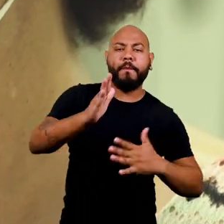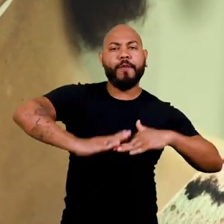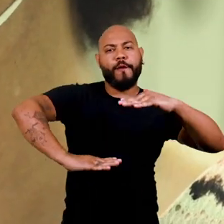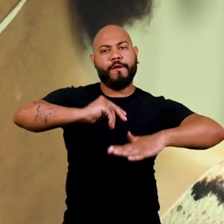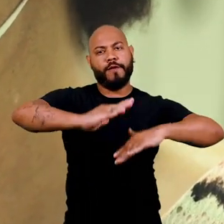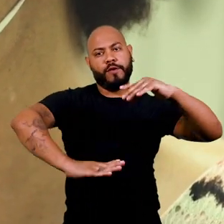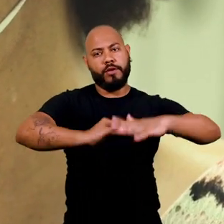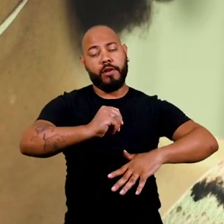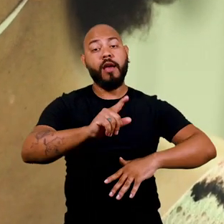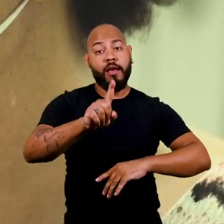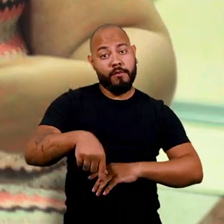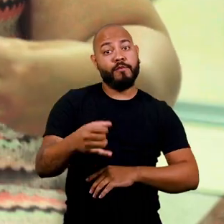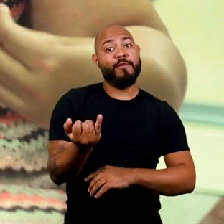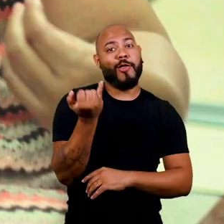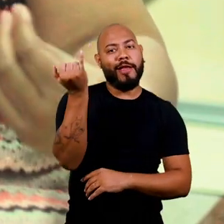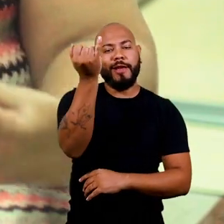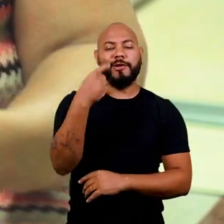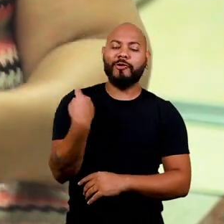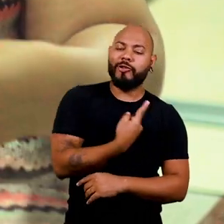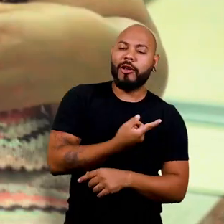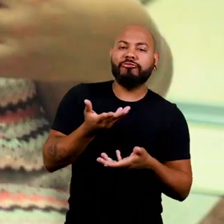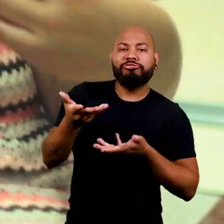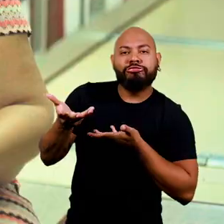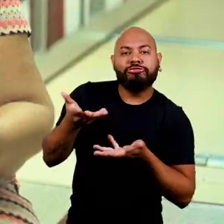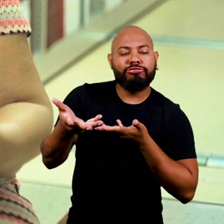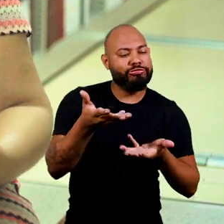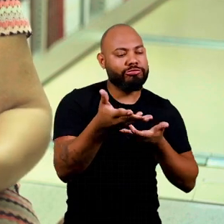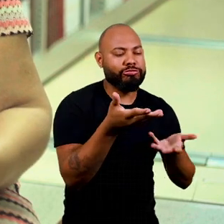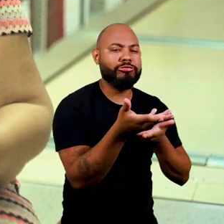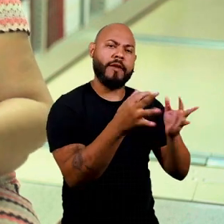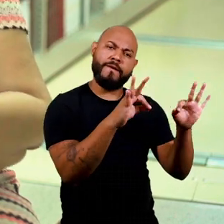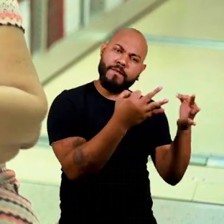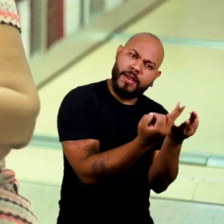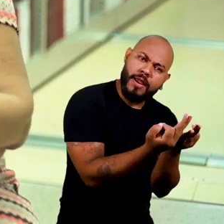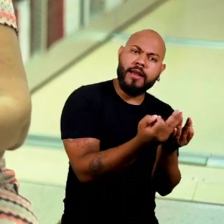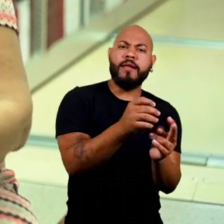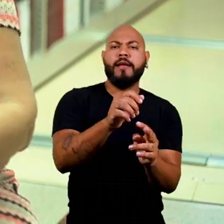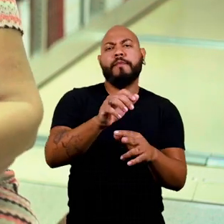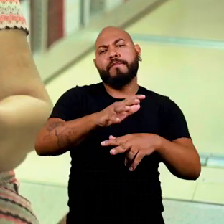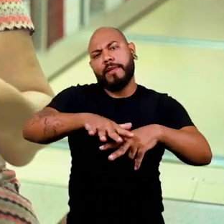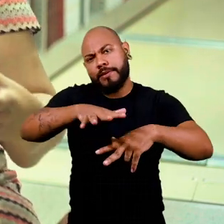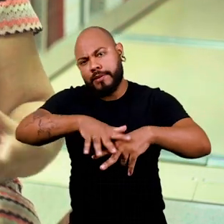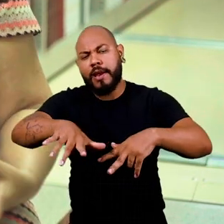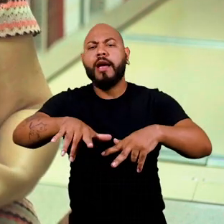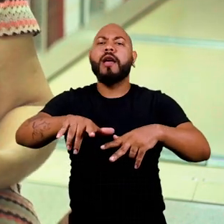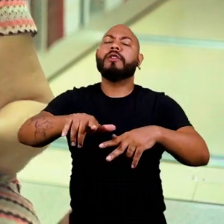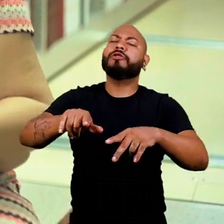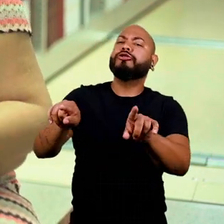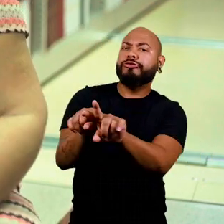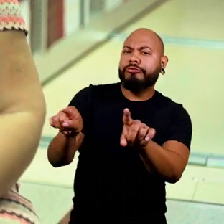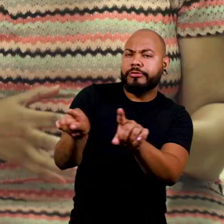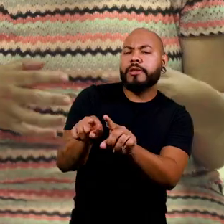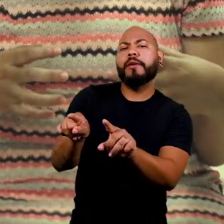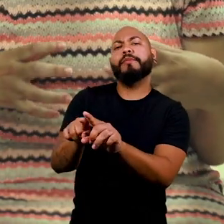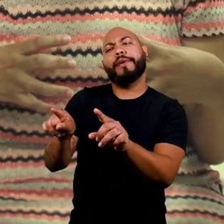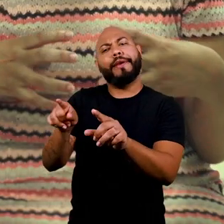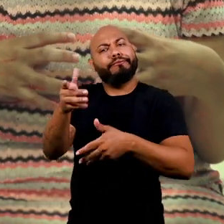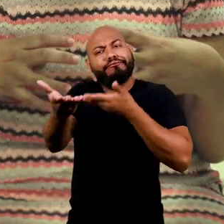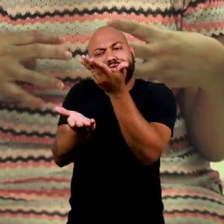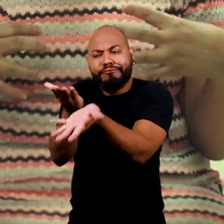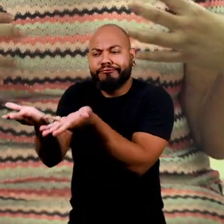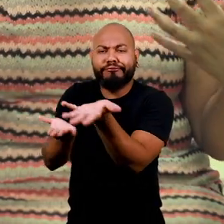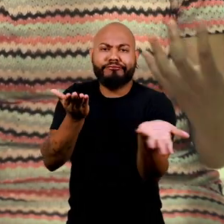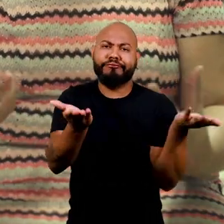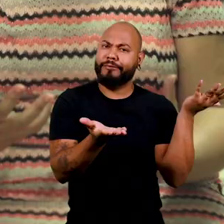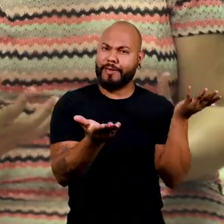essa interação da gente com toda a família, né, com o paciente, com a equipe clínica que cuida do paciente. É um trabalho que